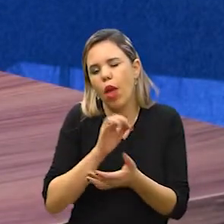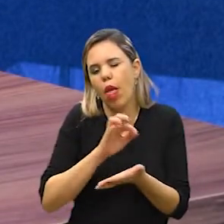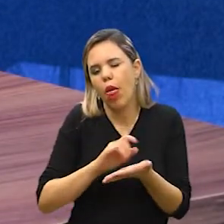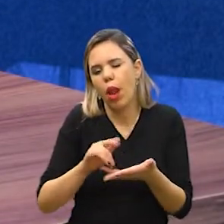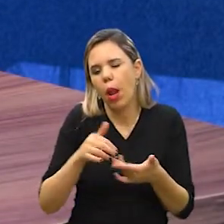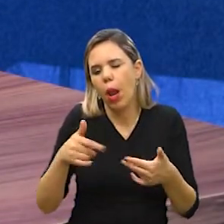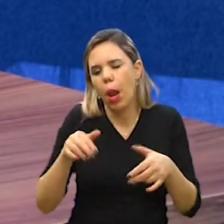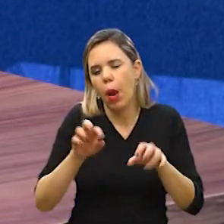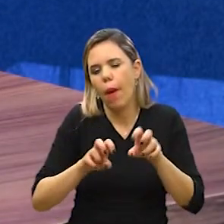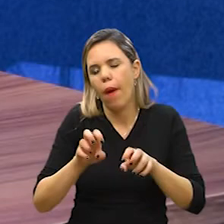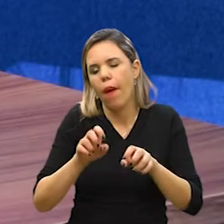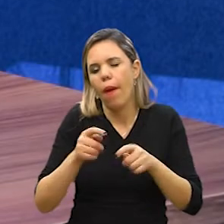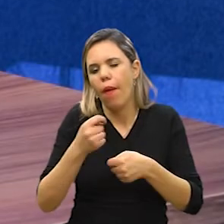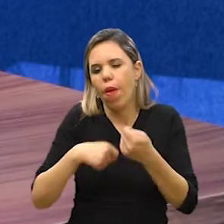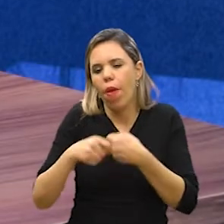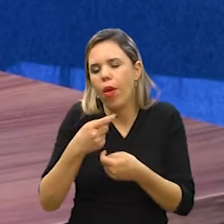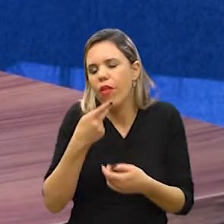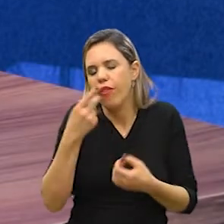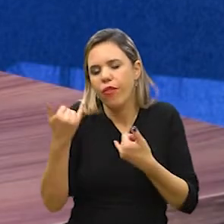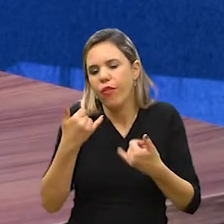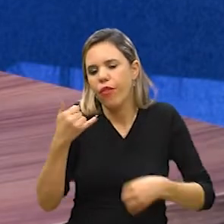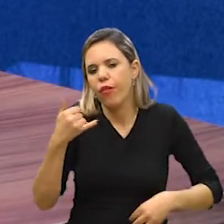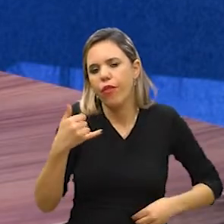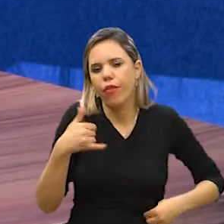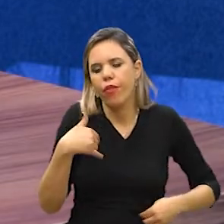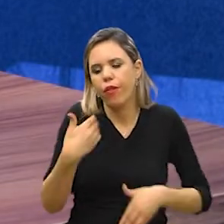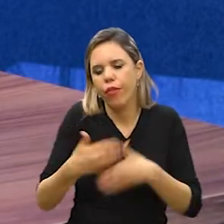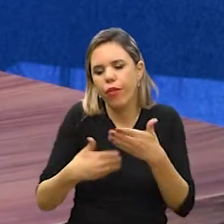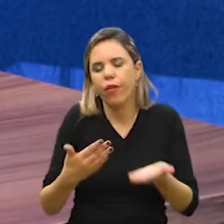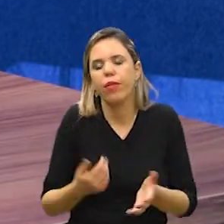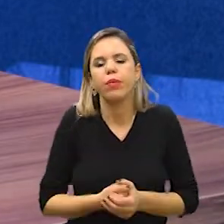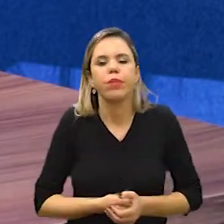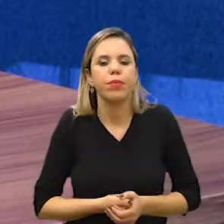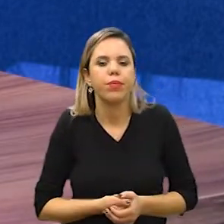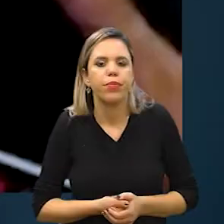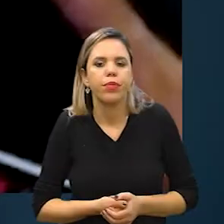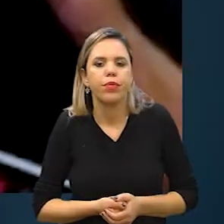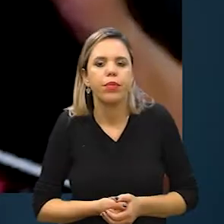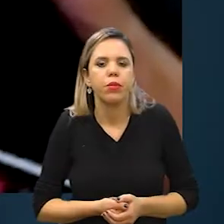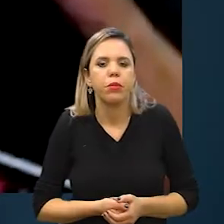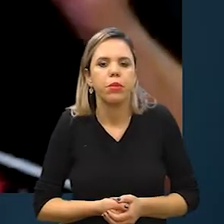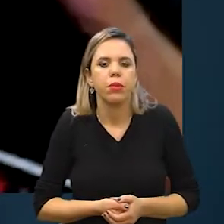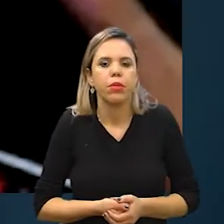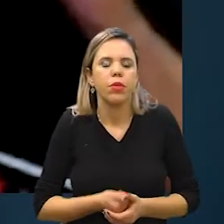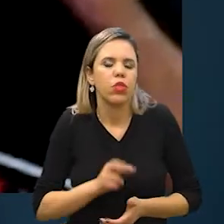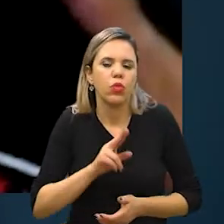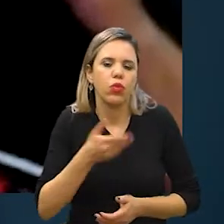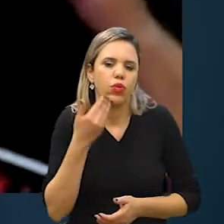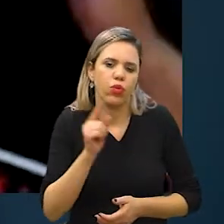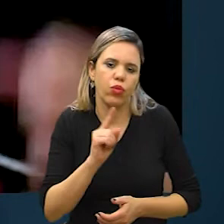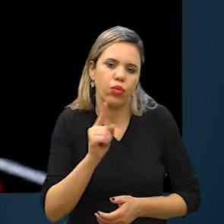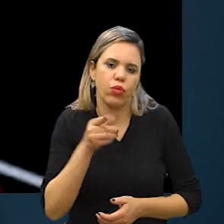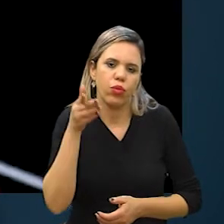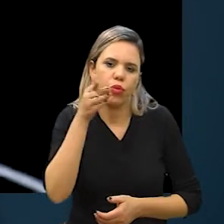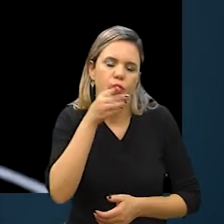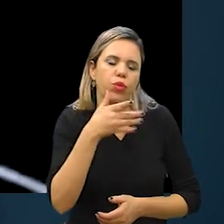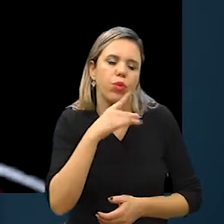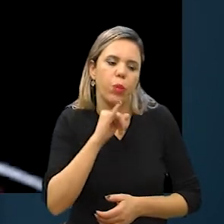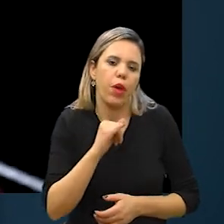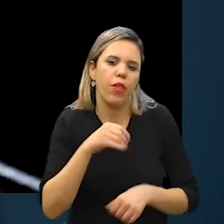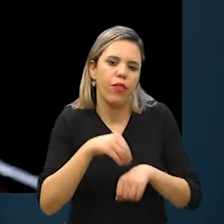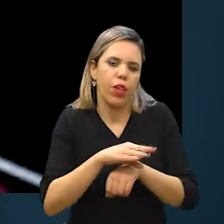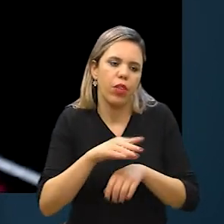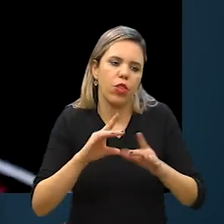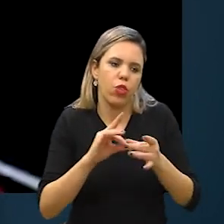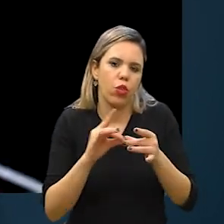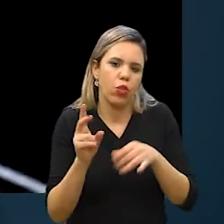estratégia? Sim, sim, como é isso? Me fala um pouquinho dessa rotina. Essa rotina não é fácil, você sair de